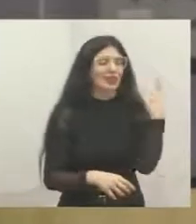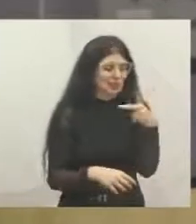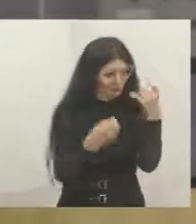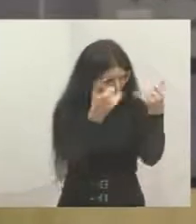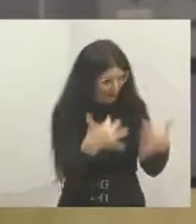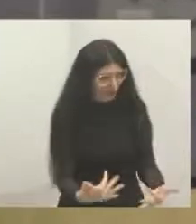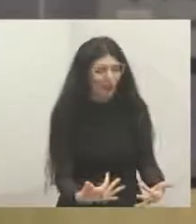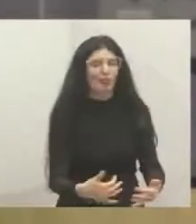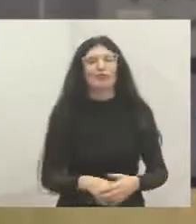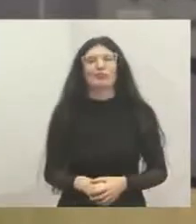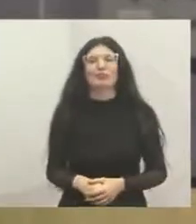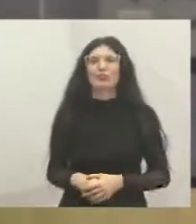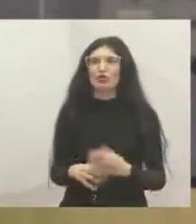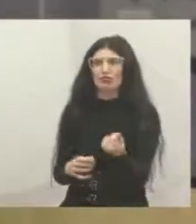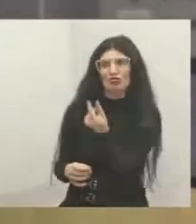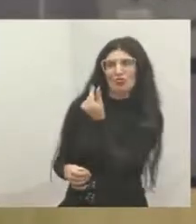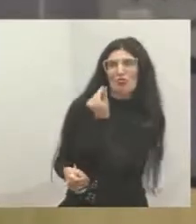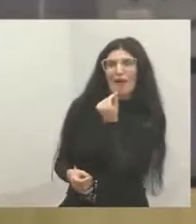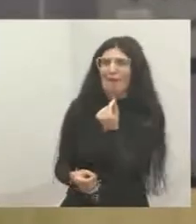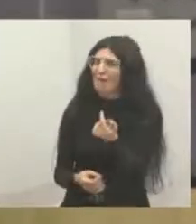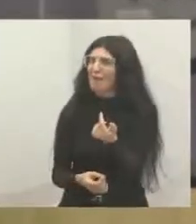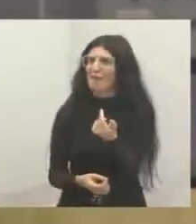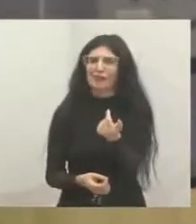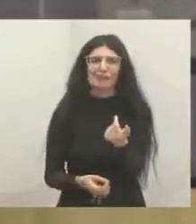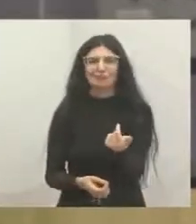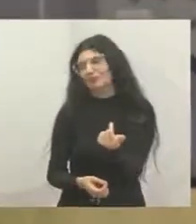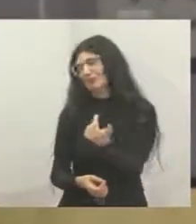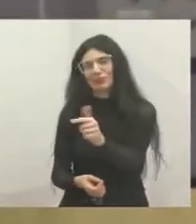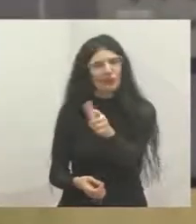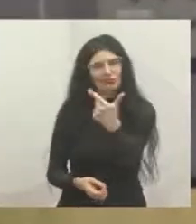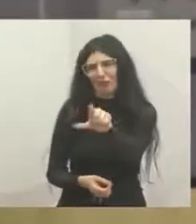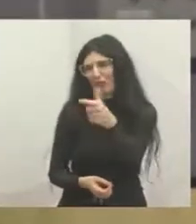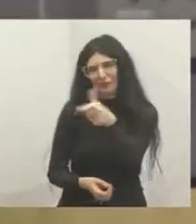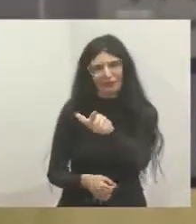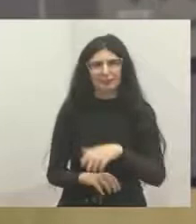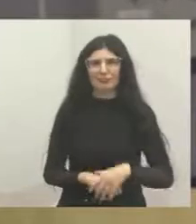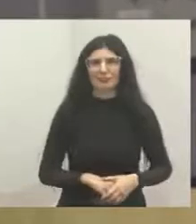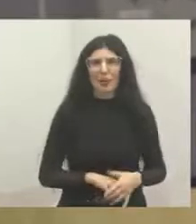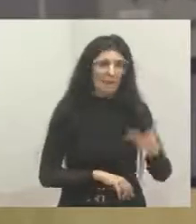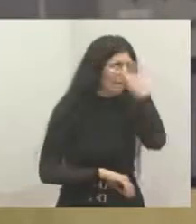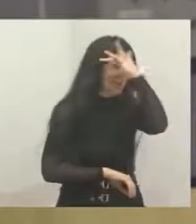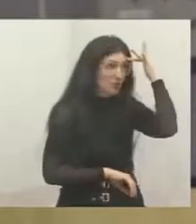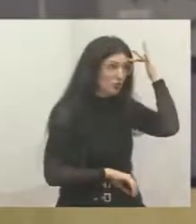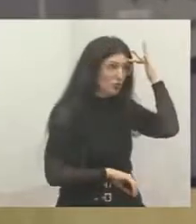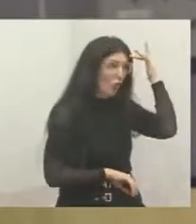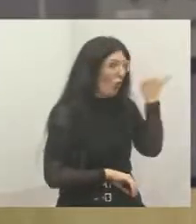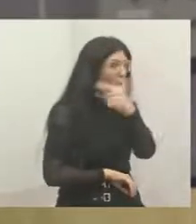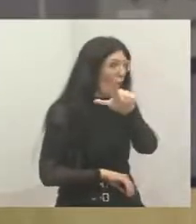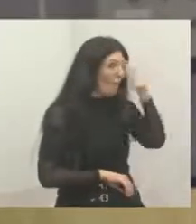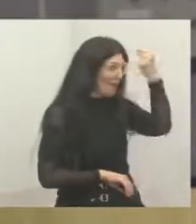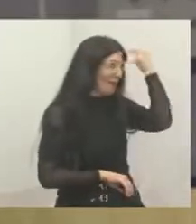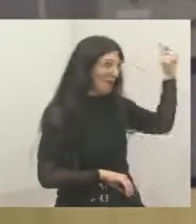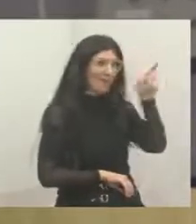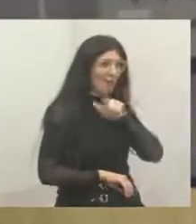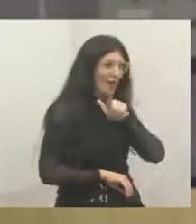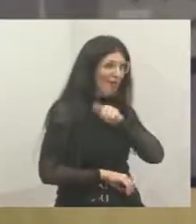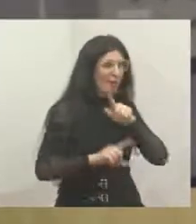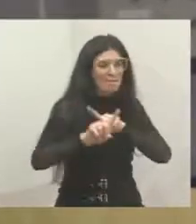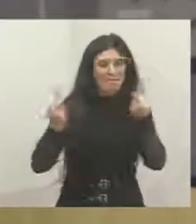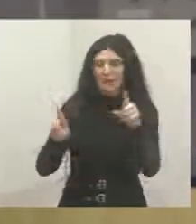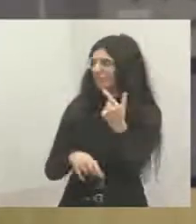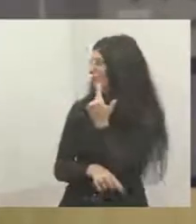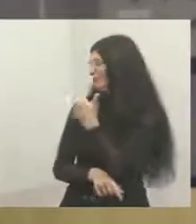que as pessoas pensam. Seria importante nas próximas, até se puder trazer o quanto seria essa sobra, né, Turci? Não sei